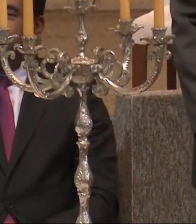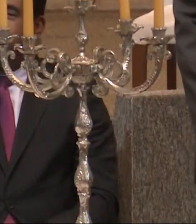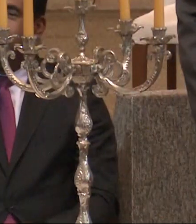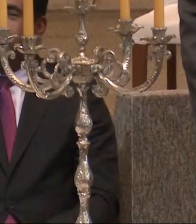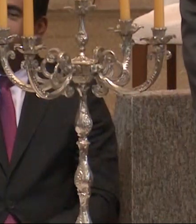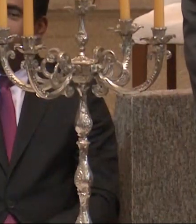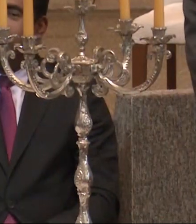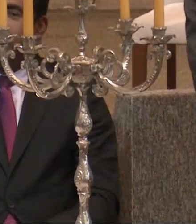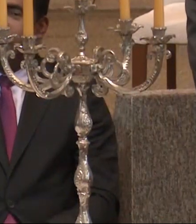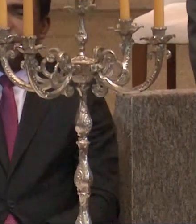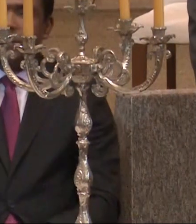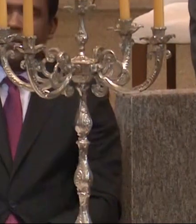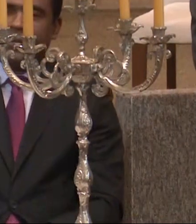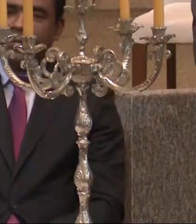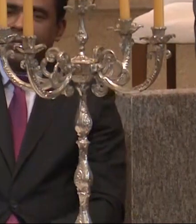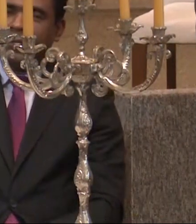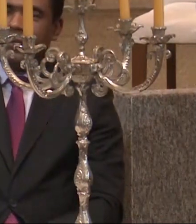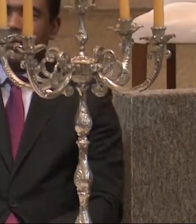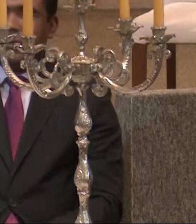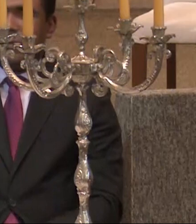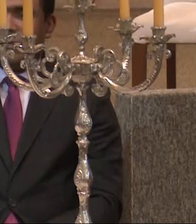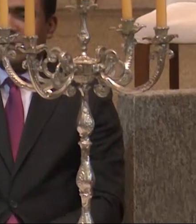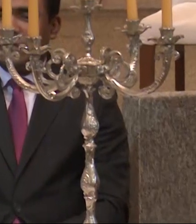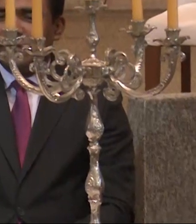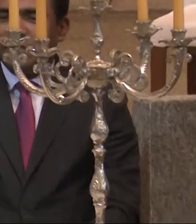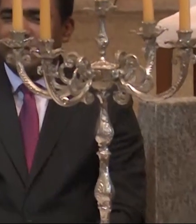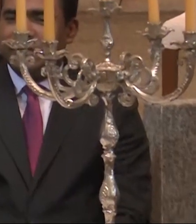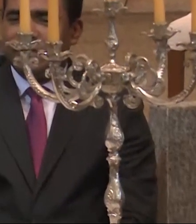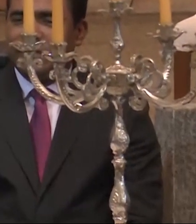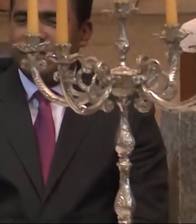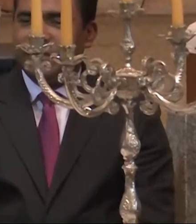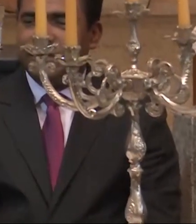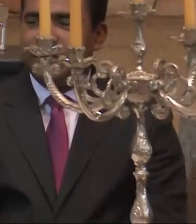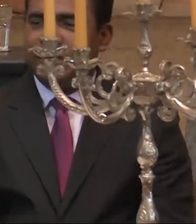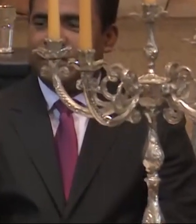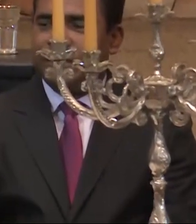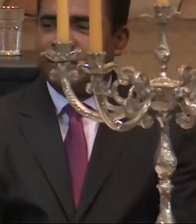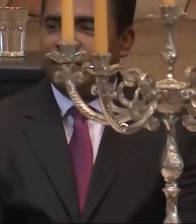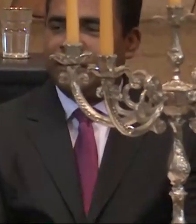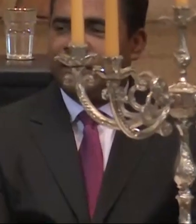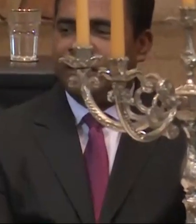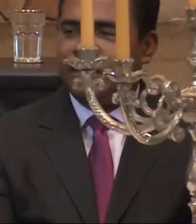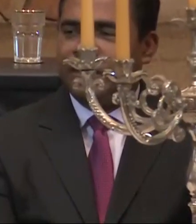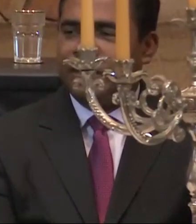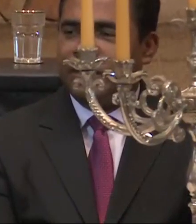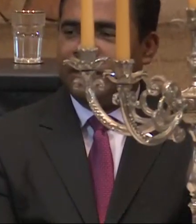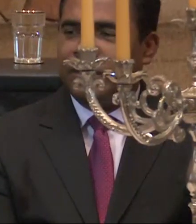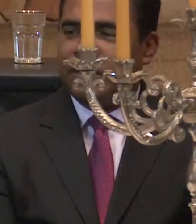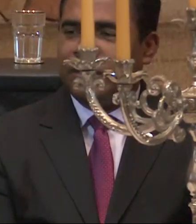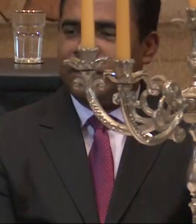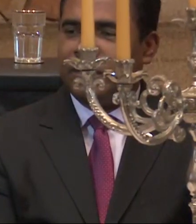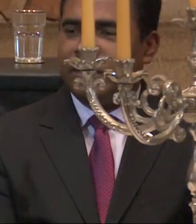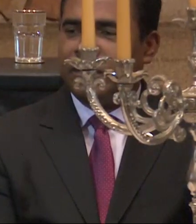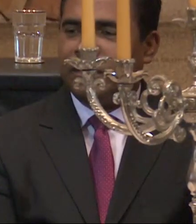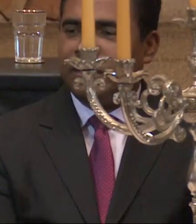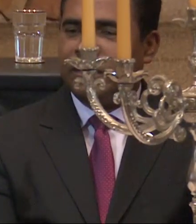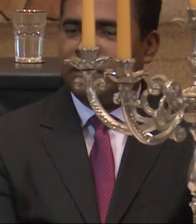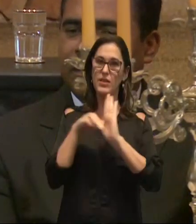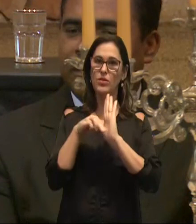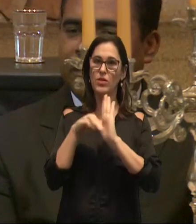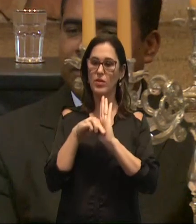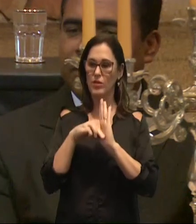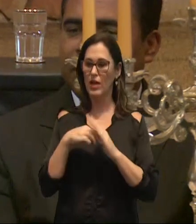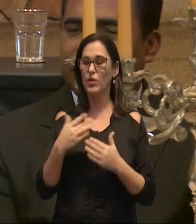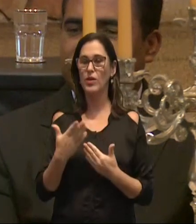Como todo primeiro domingo de cada mês, a Igreja Memorial se reúne para participar e celebrar deste